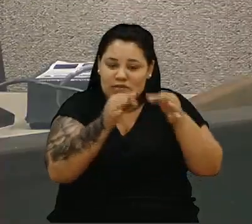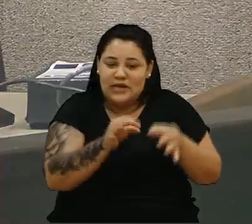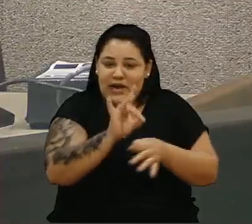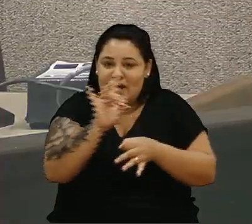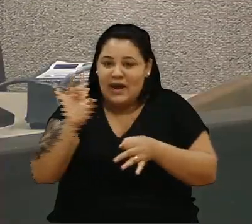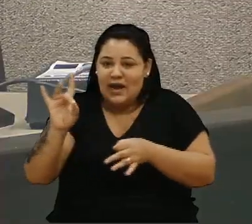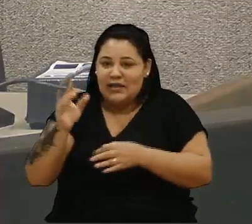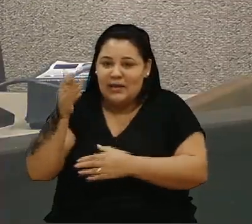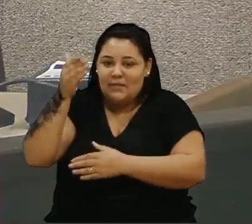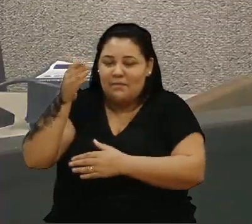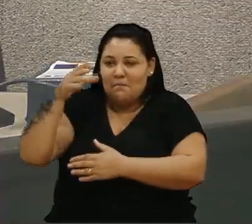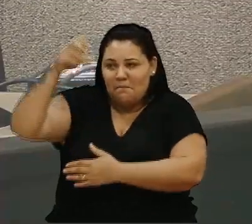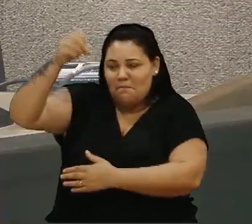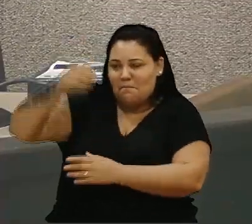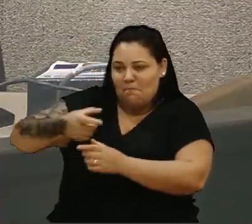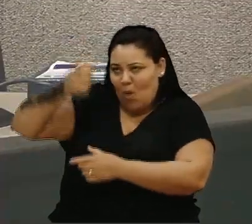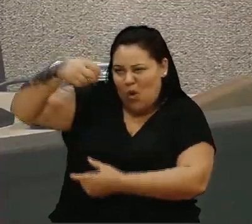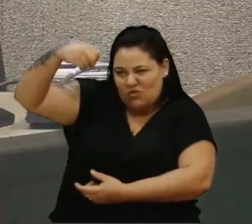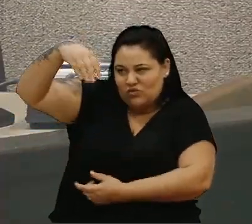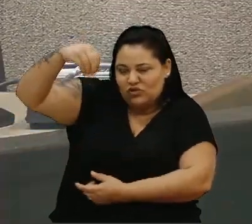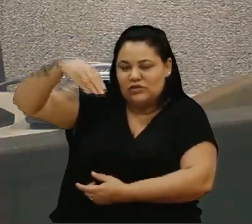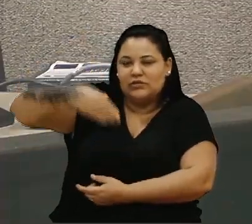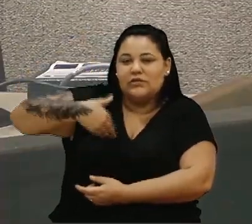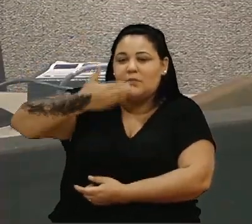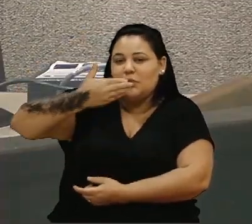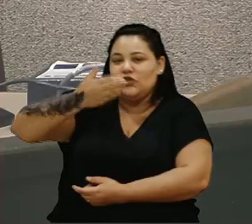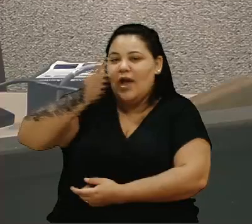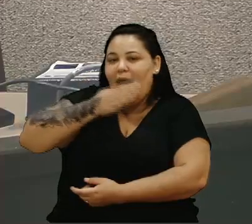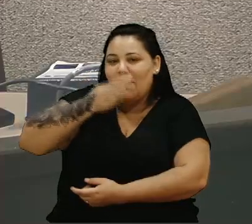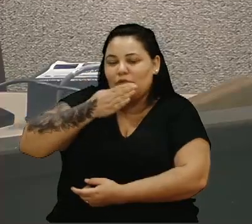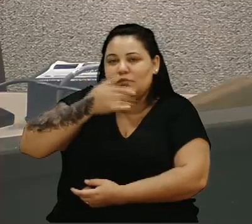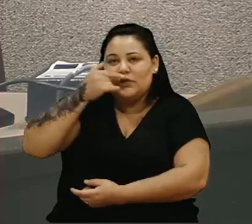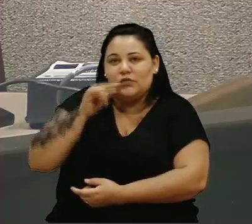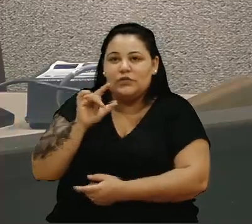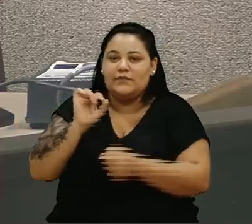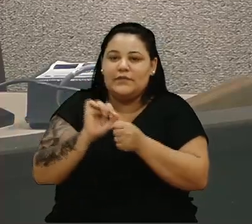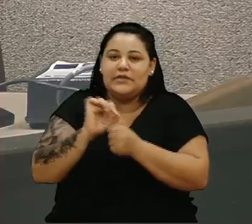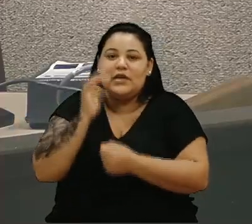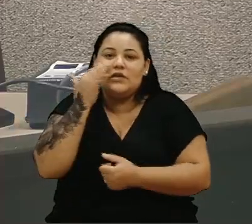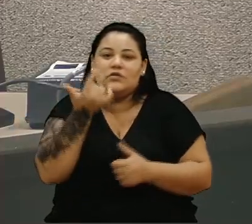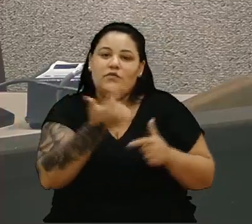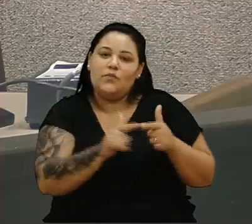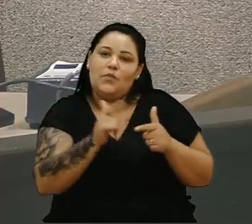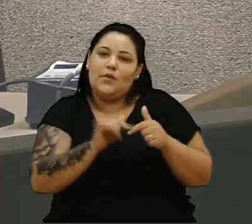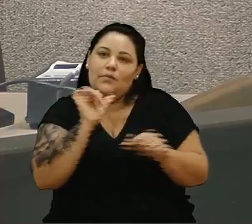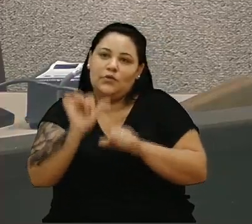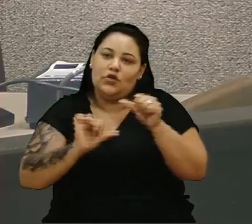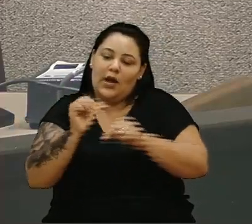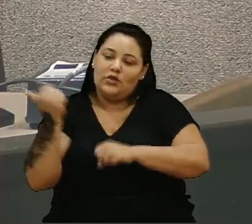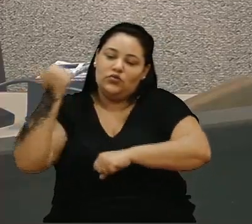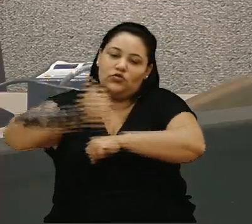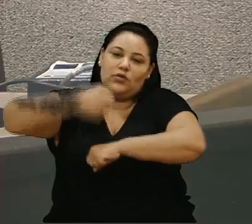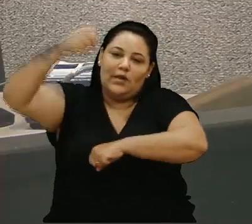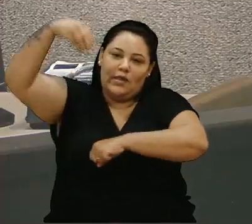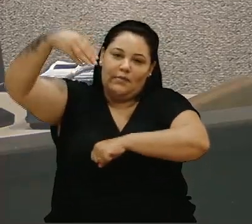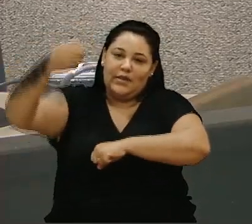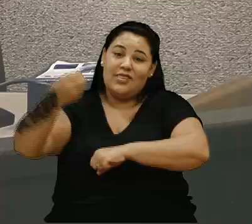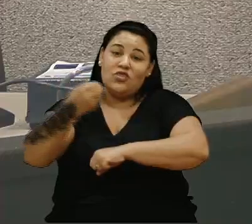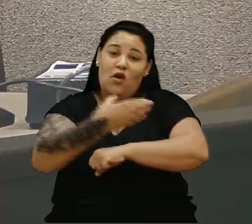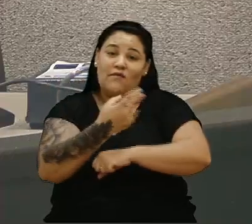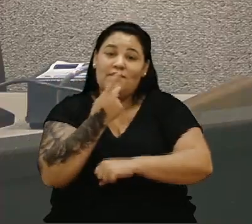lâmpada queimada, e vamos pedir imediatamente aí a resolução disso, a troca das lâmpadas. Dizer que a